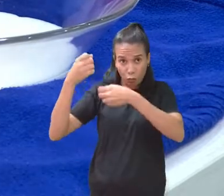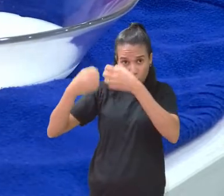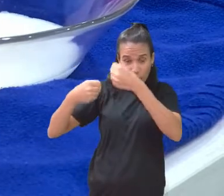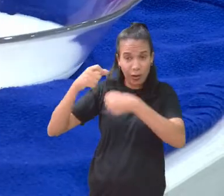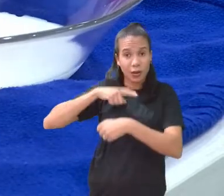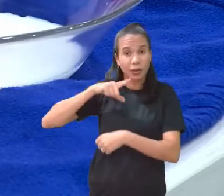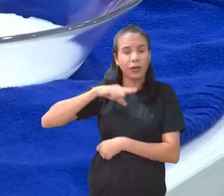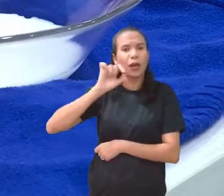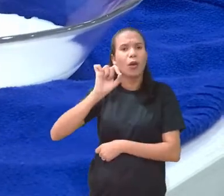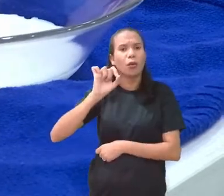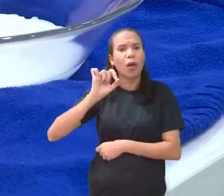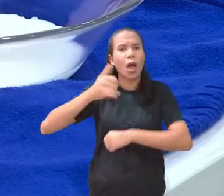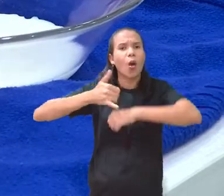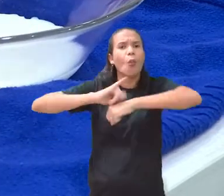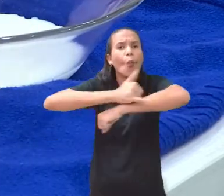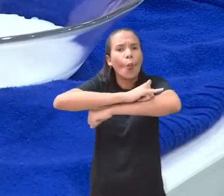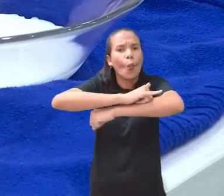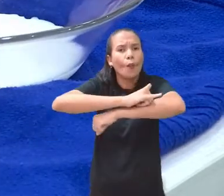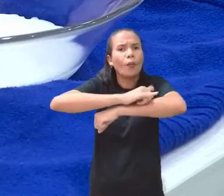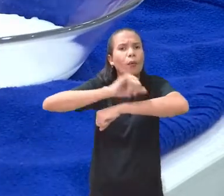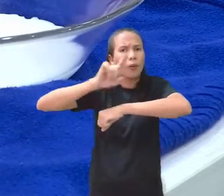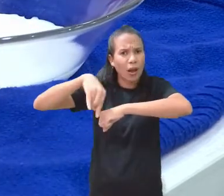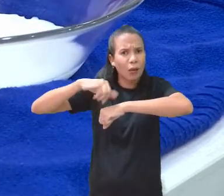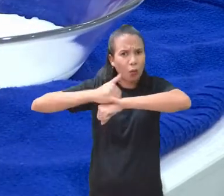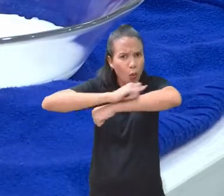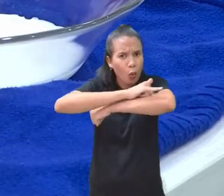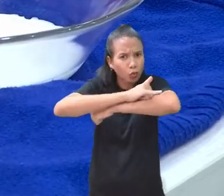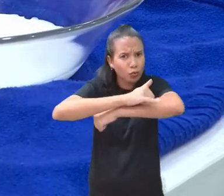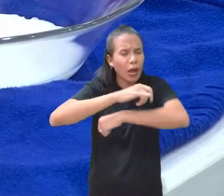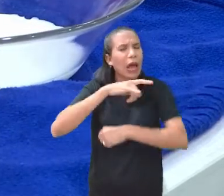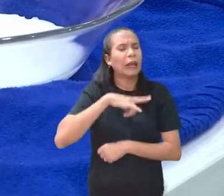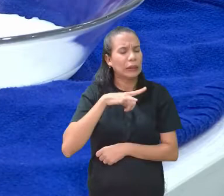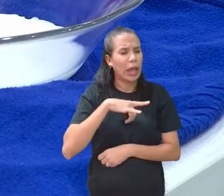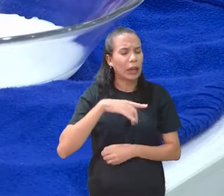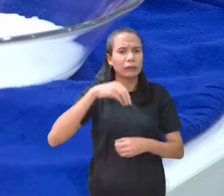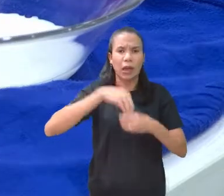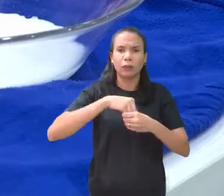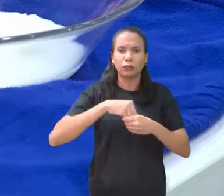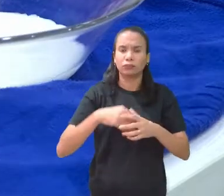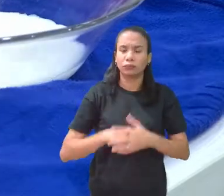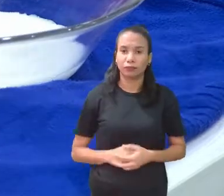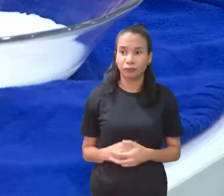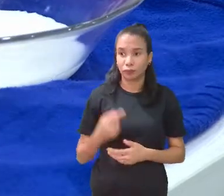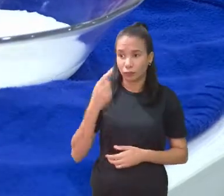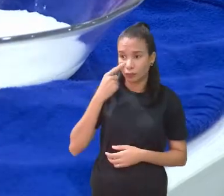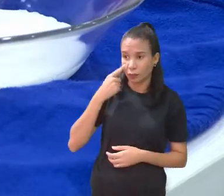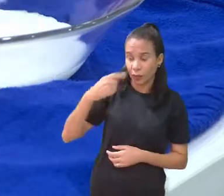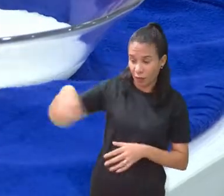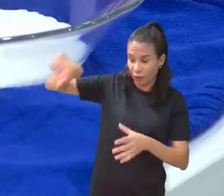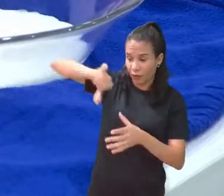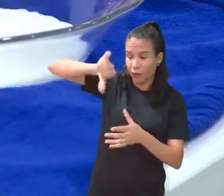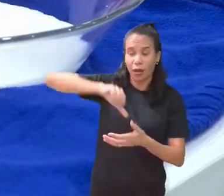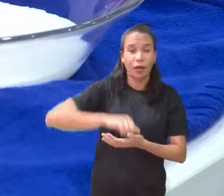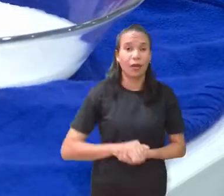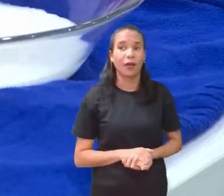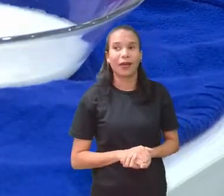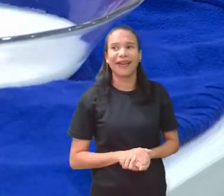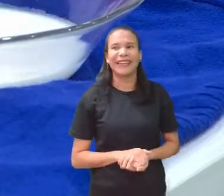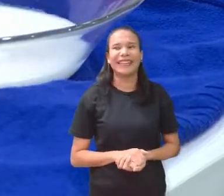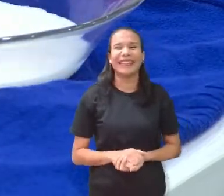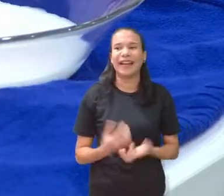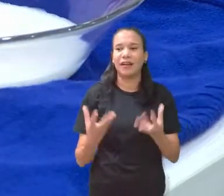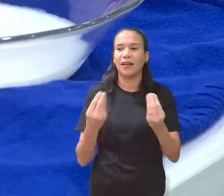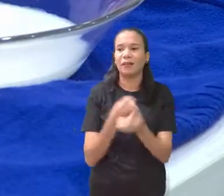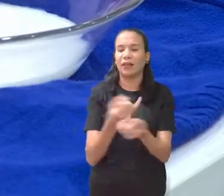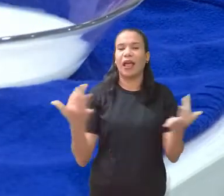quê? Gordura, não é? É verdade. O leite tem gordura. Vou jogar mais aqui, ó. Vou jogar tudo logo esse leite, né,